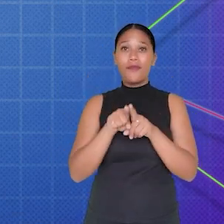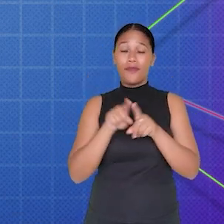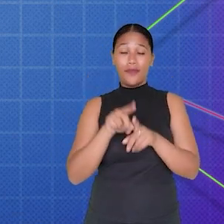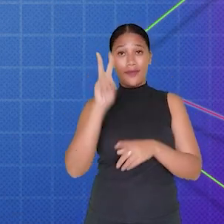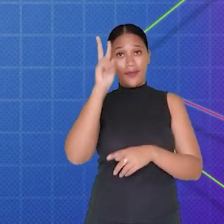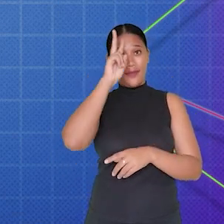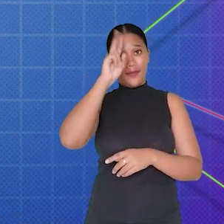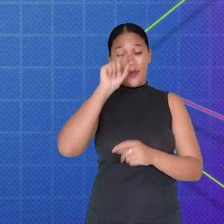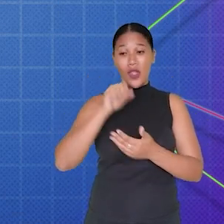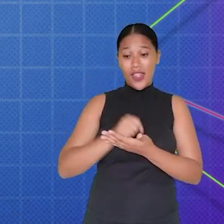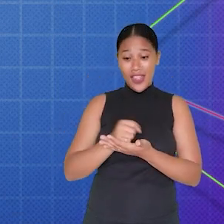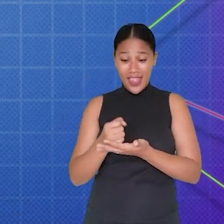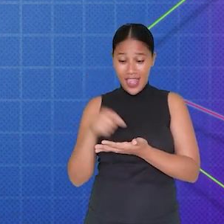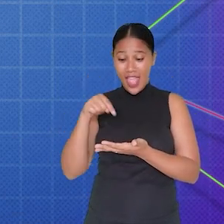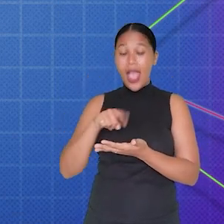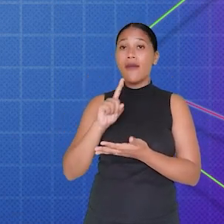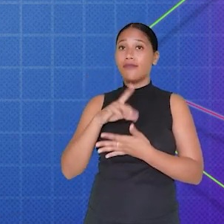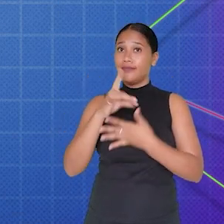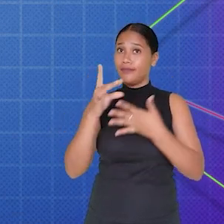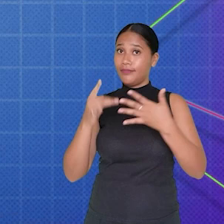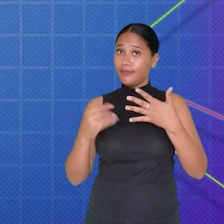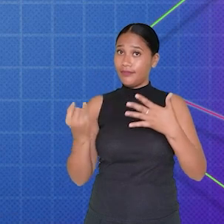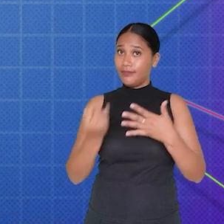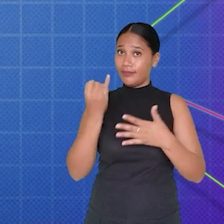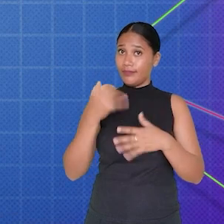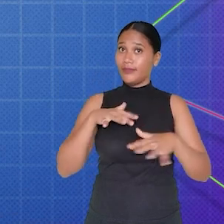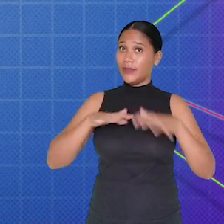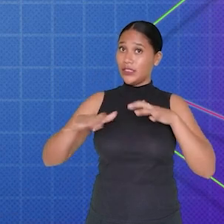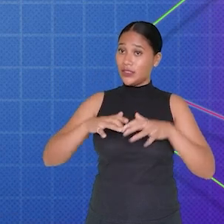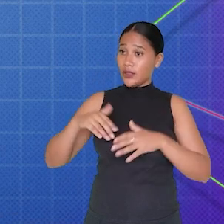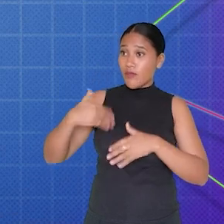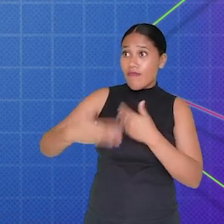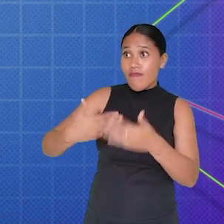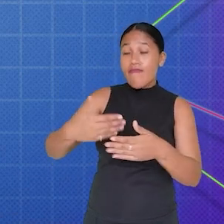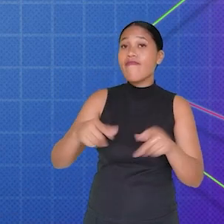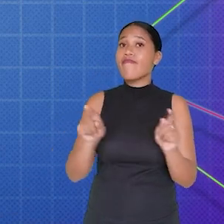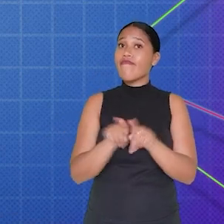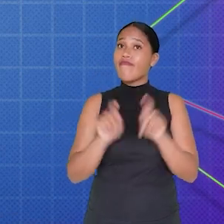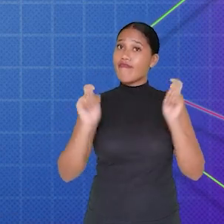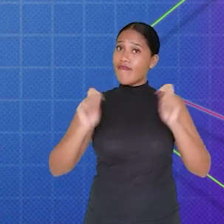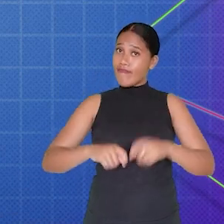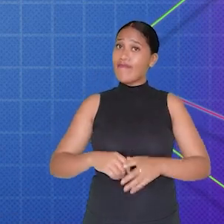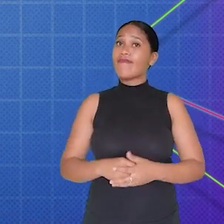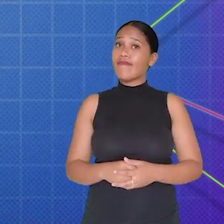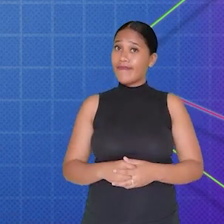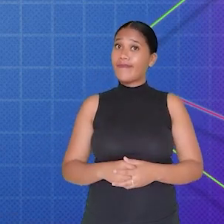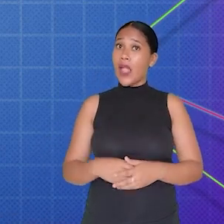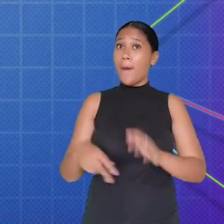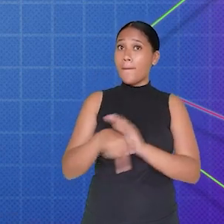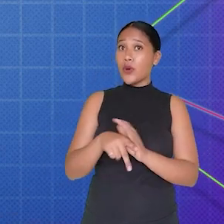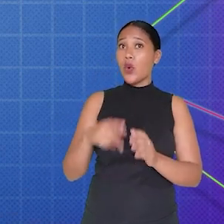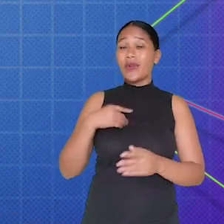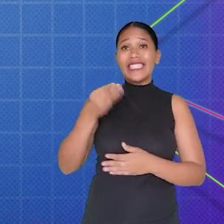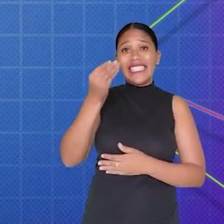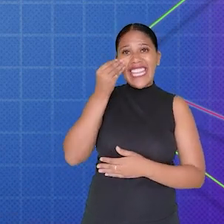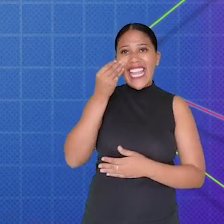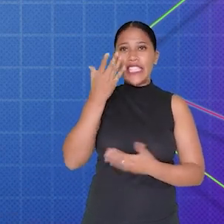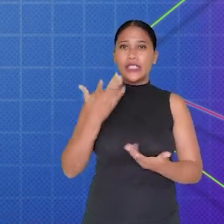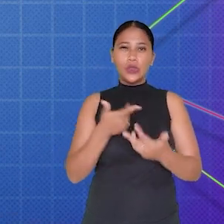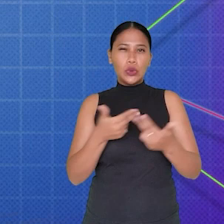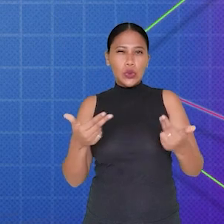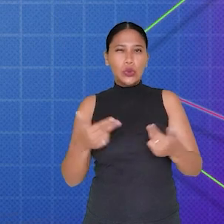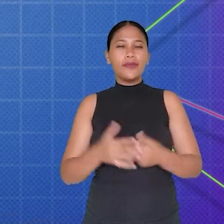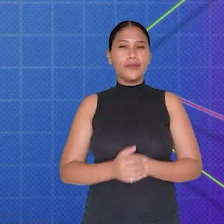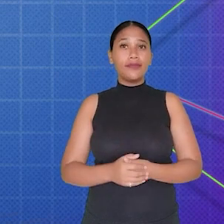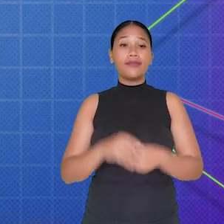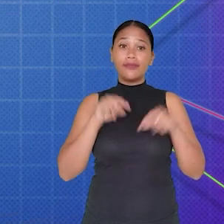é importante ressaltar que a jogabilidade é um elemento dinâmico e que pode ser ajustado ao longo do desenvolvimento do jogo, por meio de testes